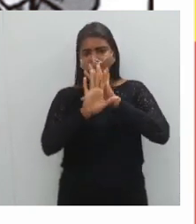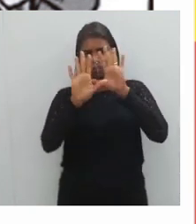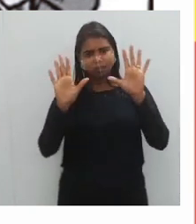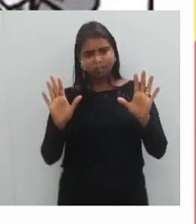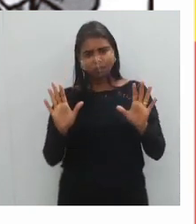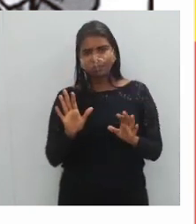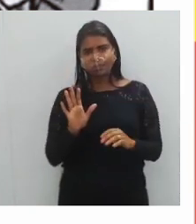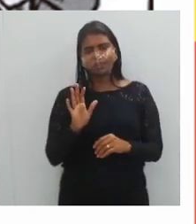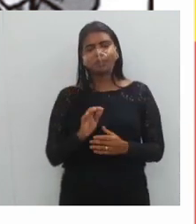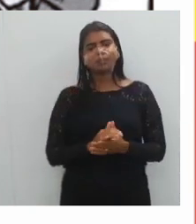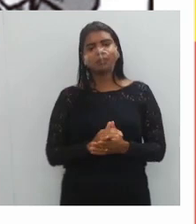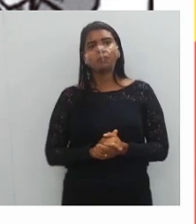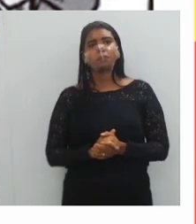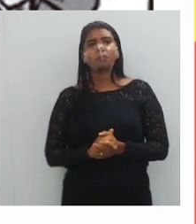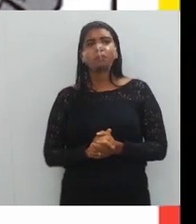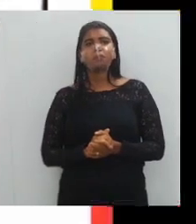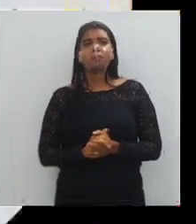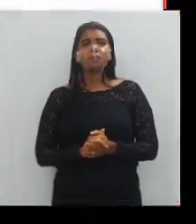certo?